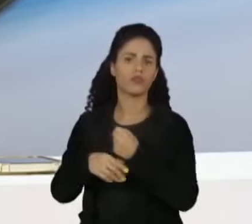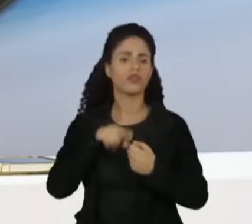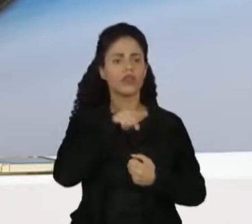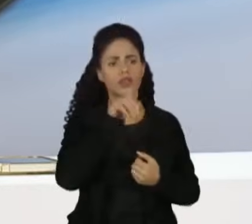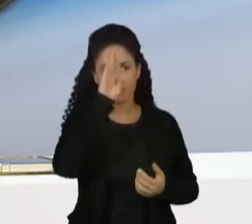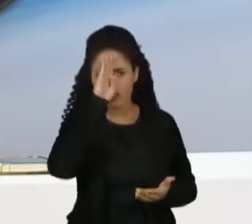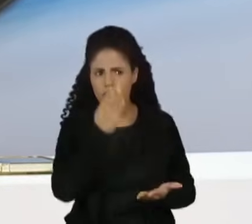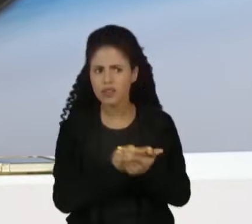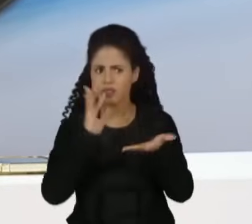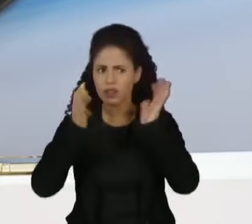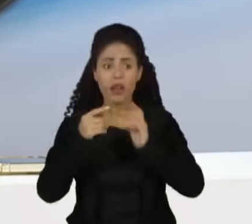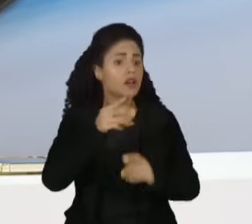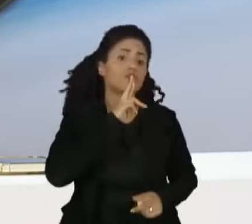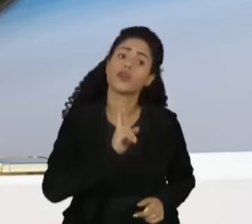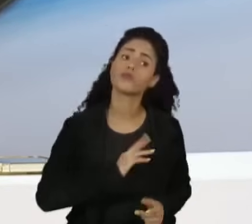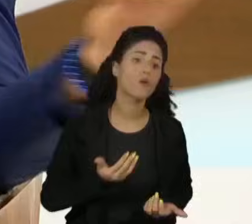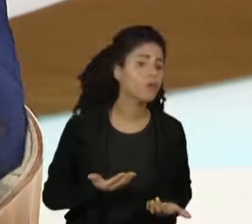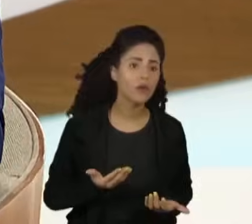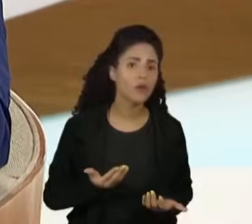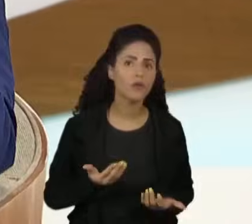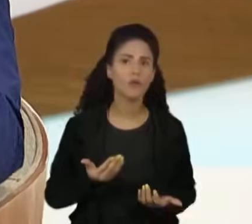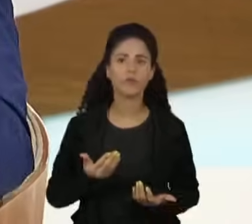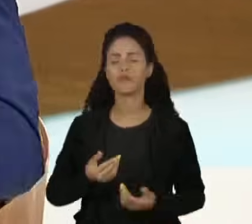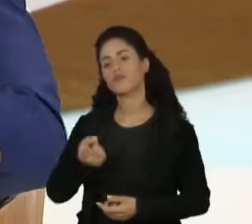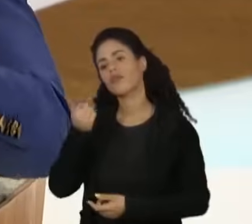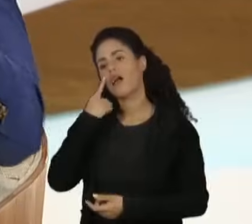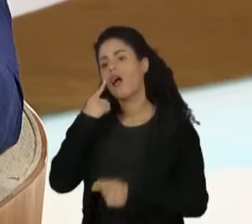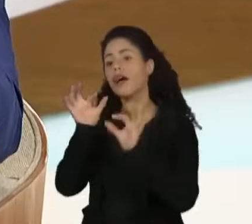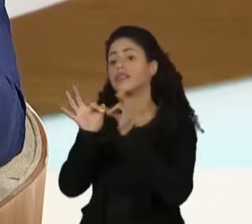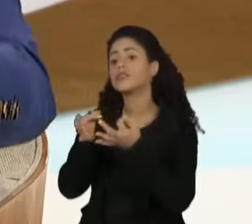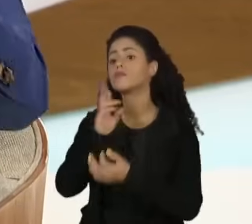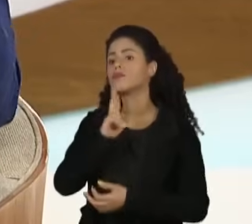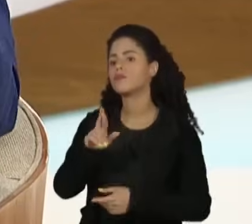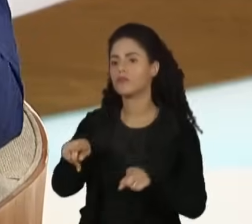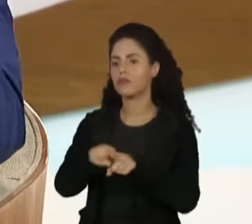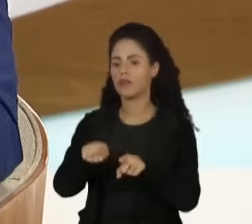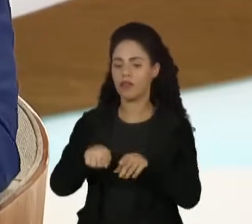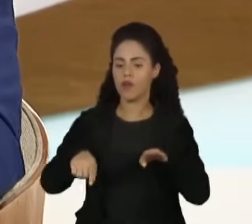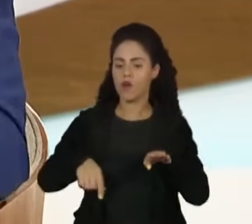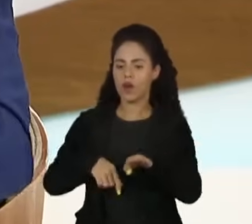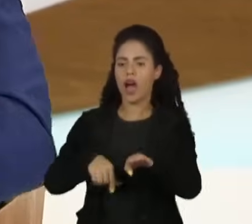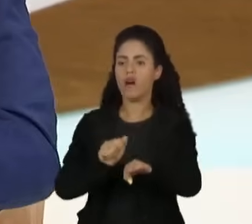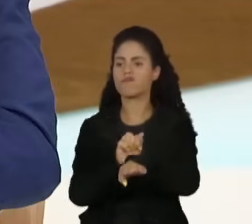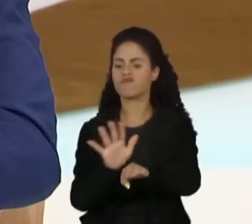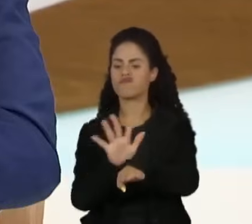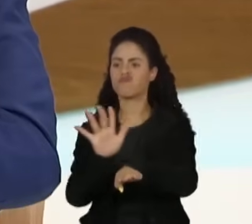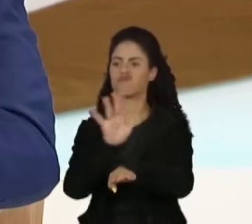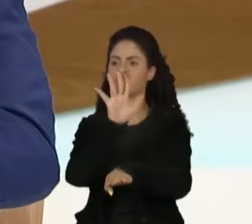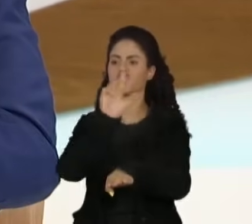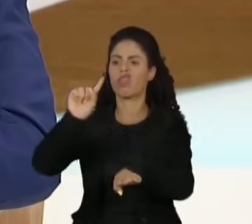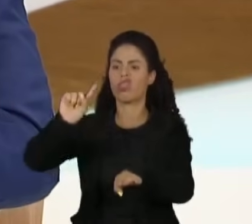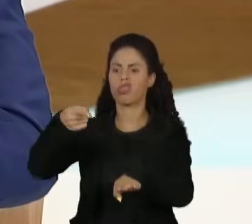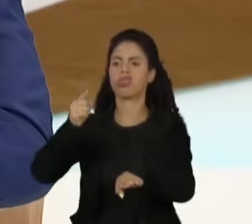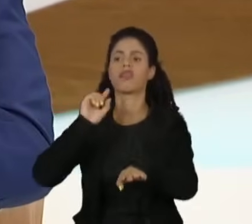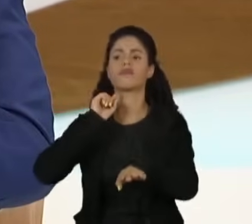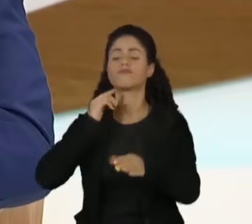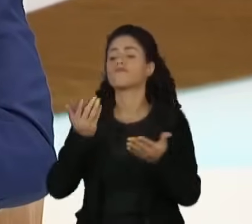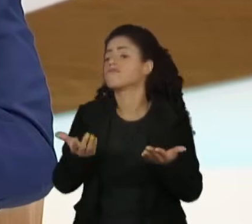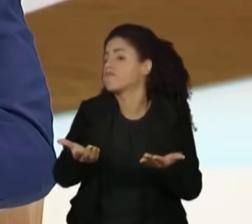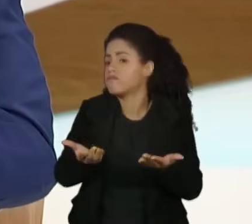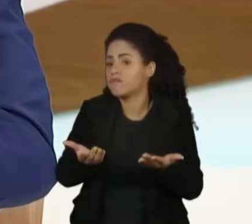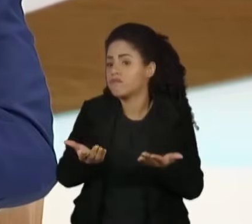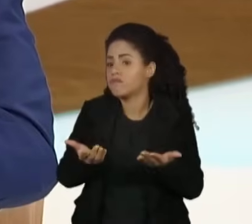mudança climática? Você não respondeu isso ainda. É muito simples. Se você enfiar carro o tempo inteiro, você vai criar um efeito estufa aqui. É claro que vai acontecer isso. O